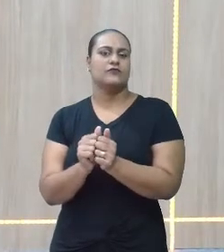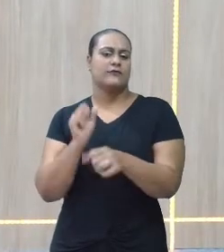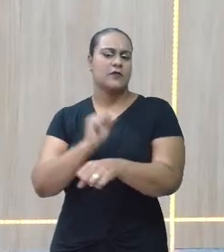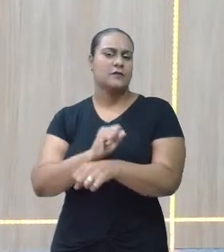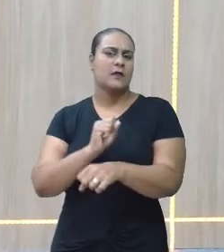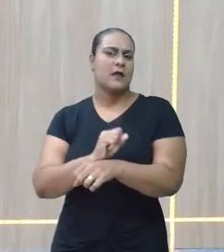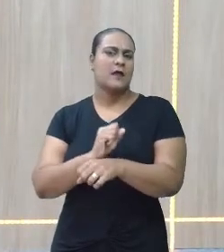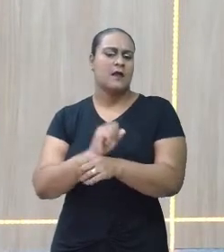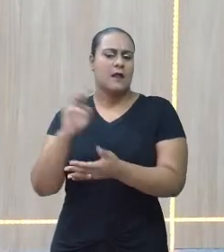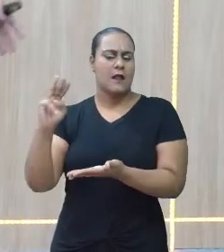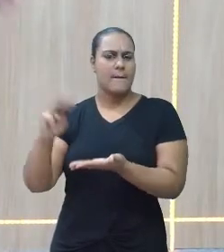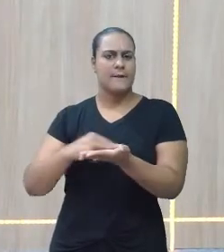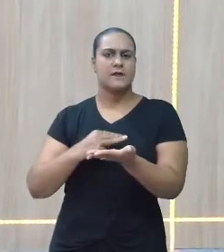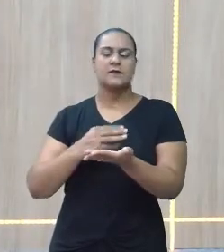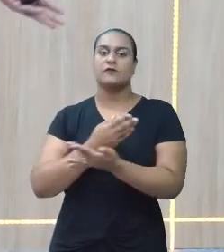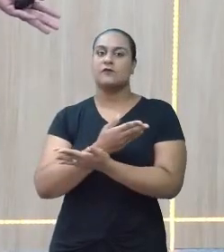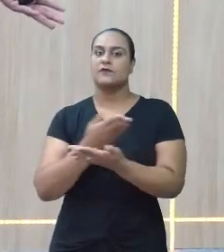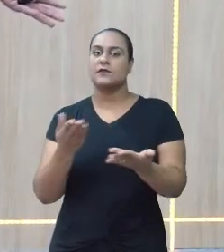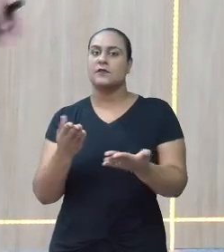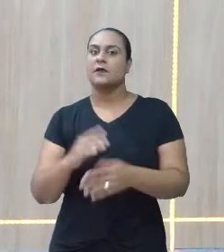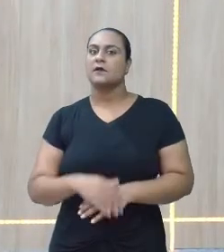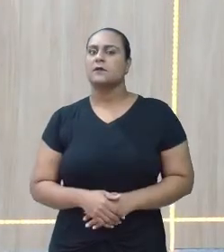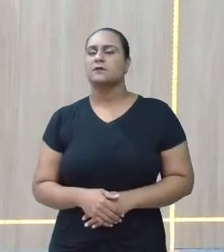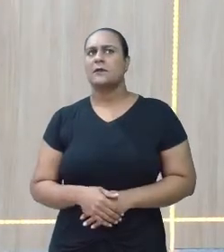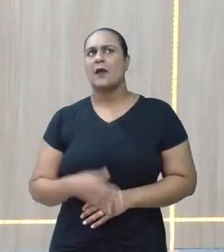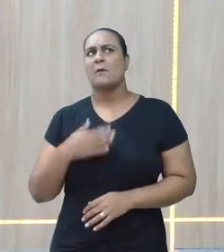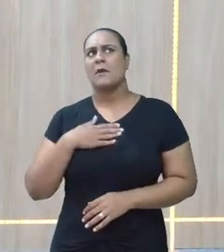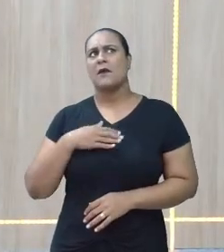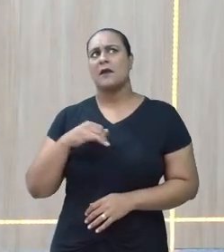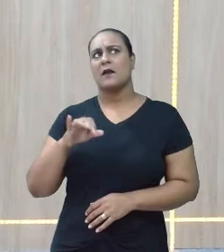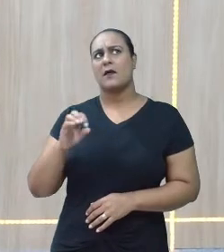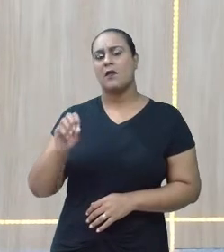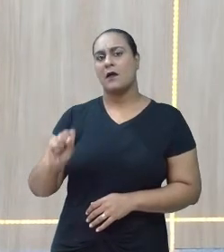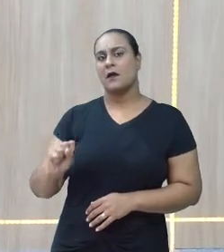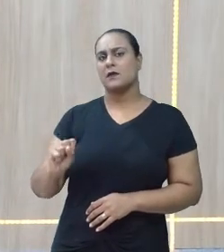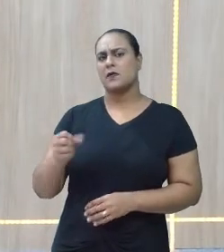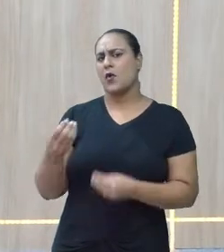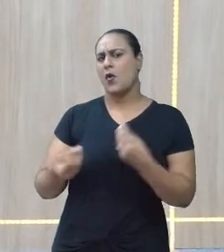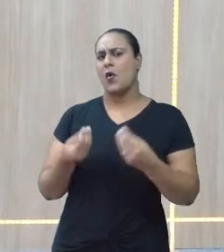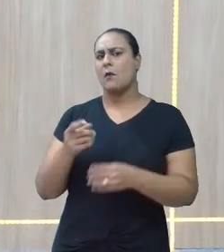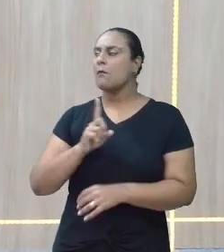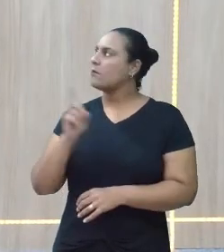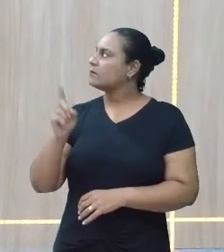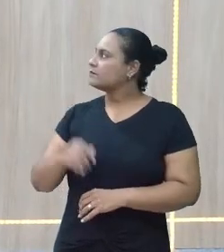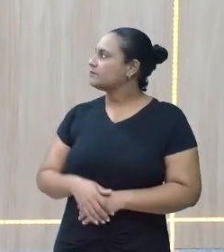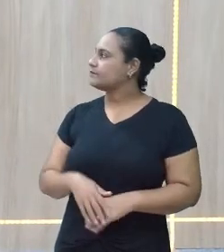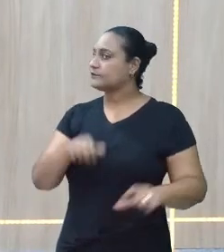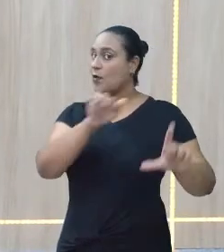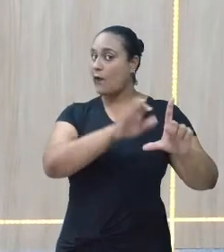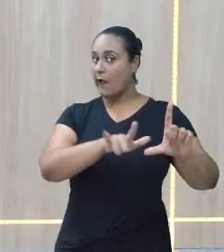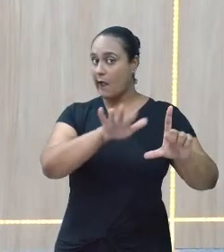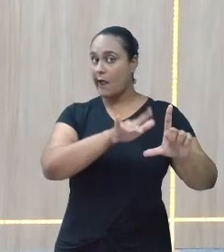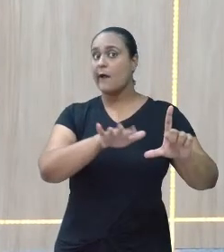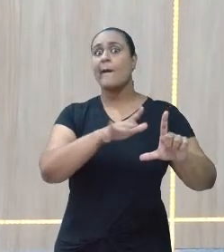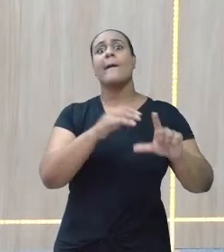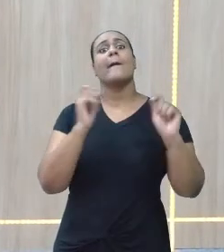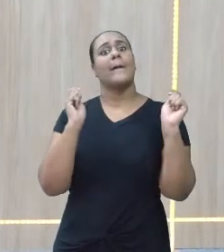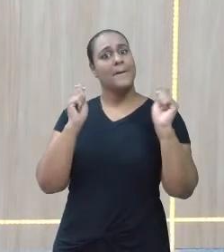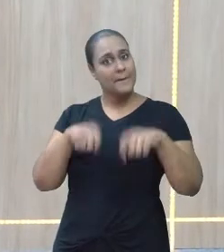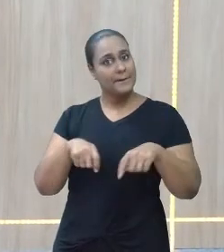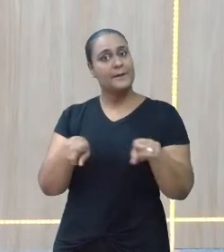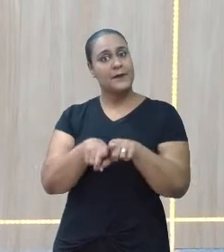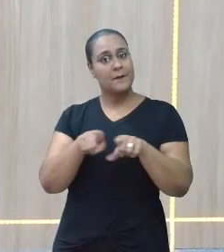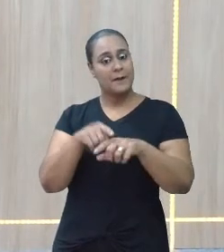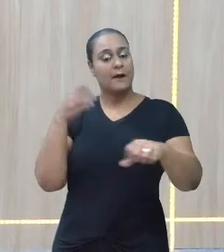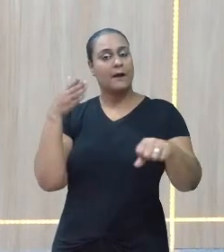Mas aí, professor, meu celular é tipo iOS, como é que eu faço? Olha lá o QR Code lá, ó, para você também direcionar a sua